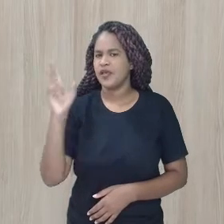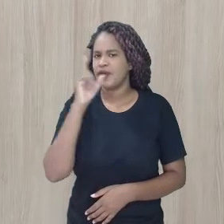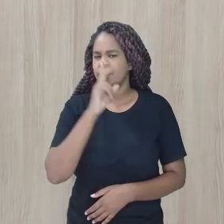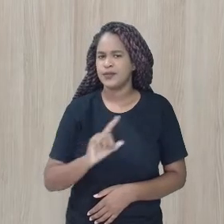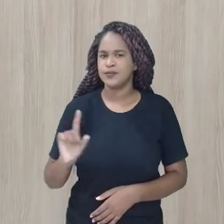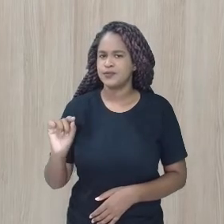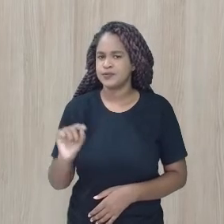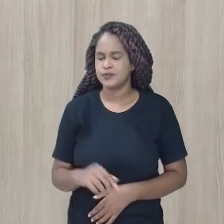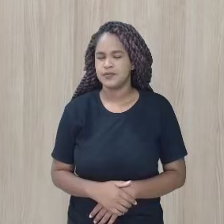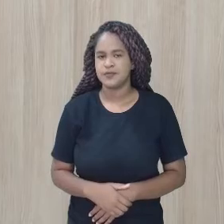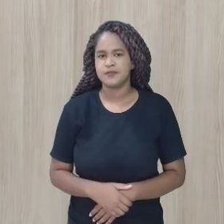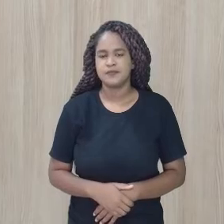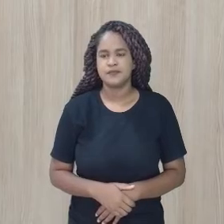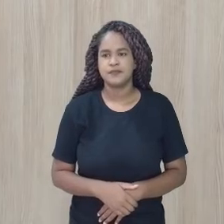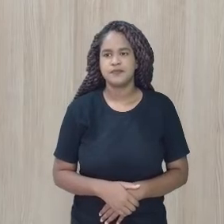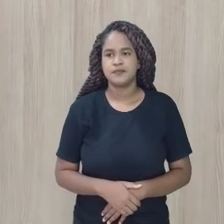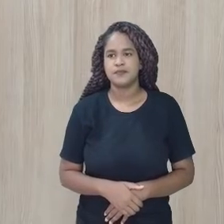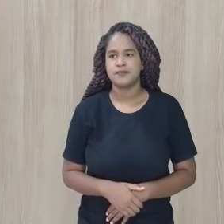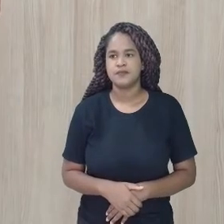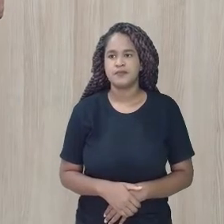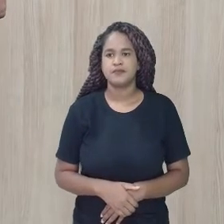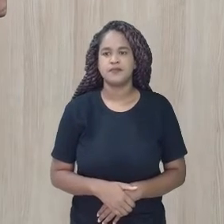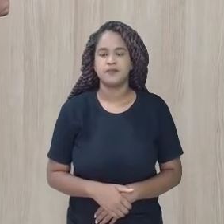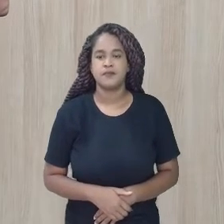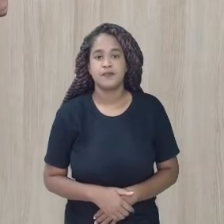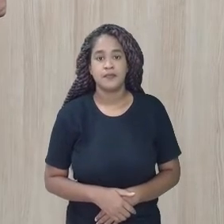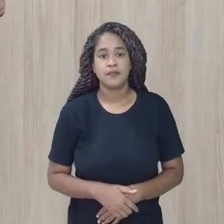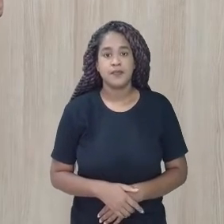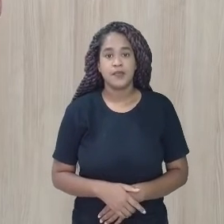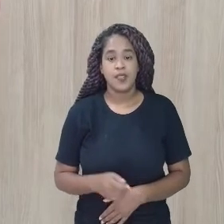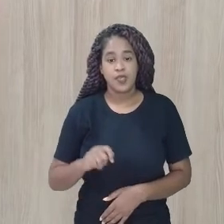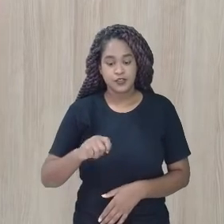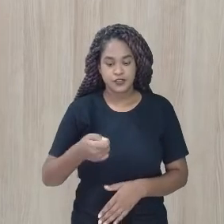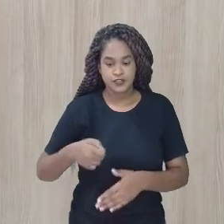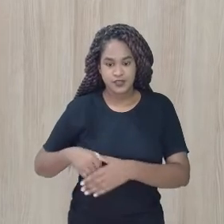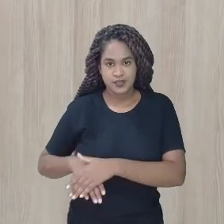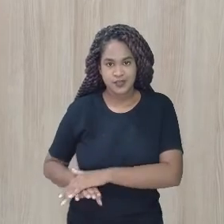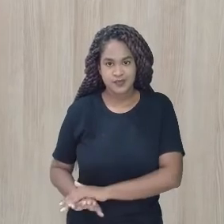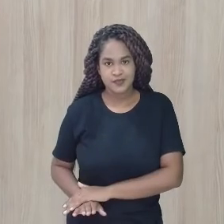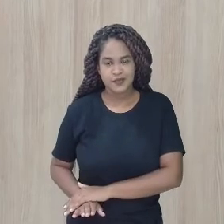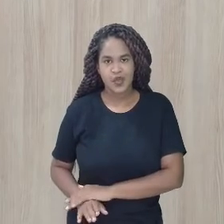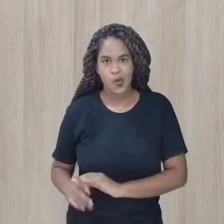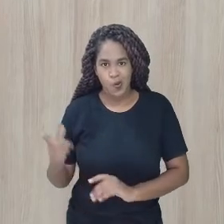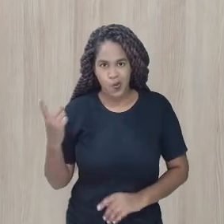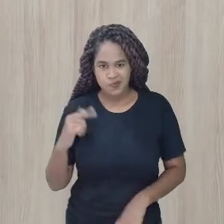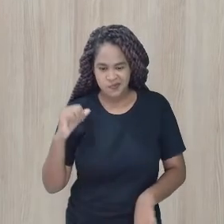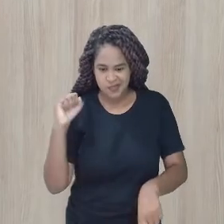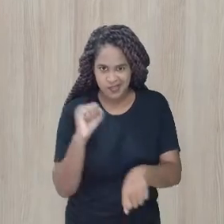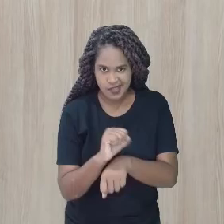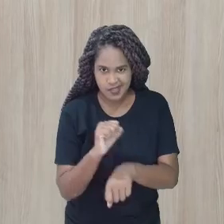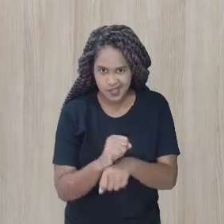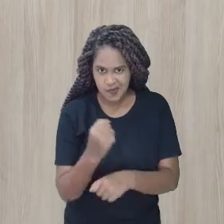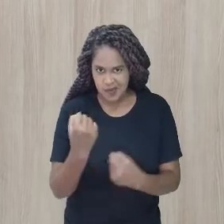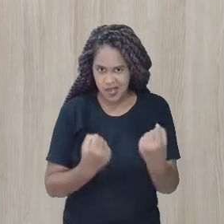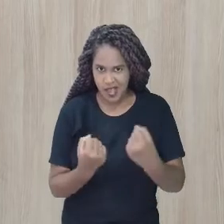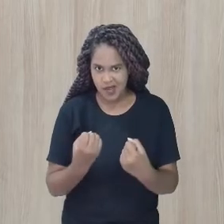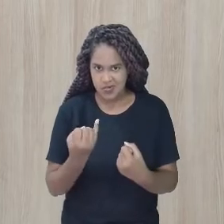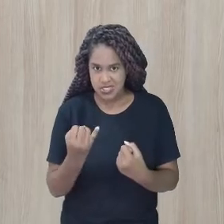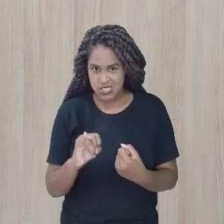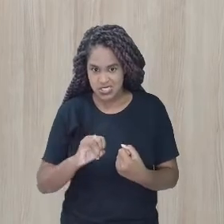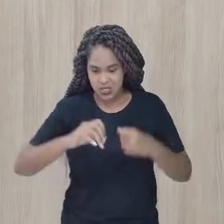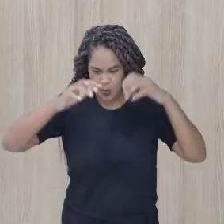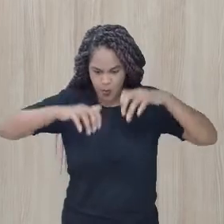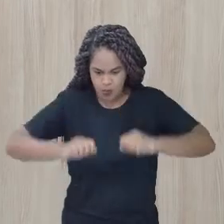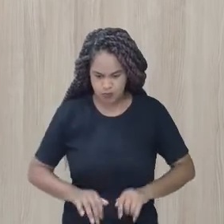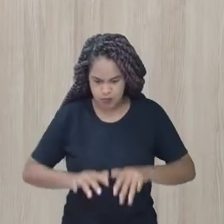esse português, com a chave no bolso, ia conseguir deter o carro em uma enchente?